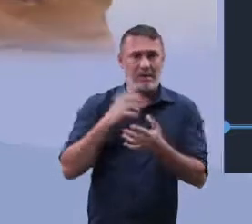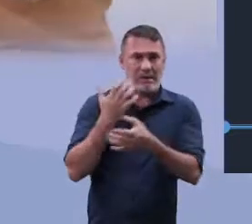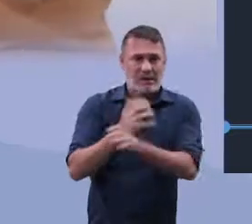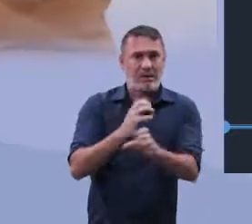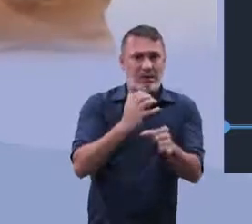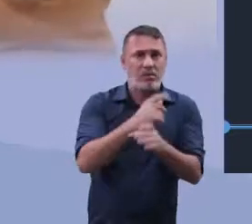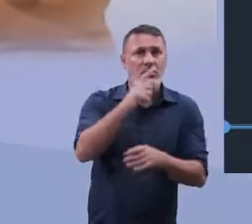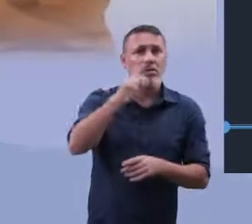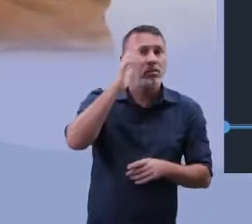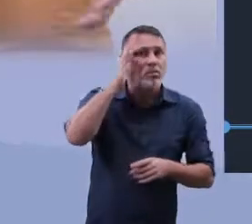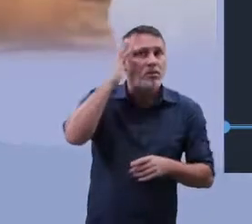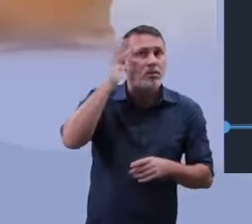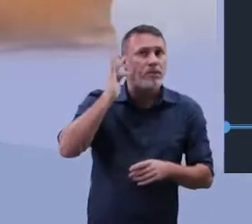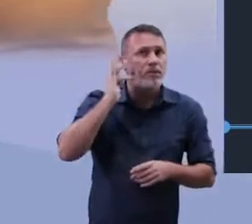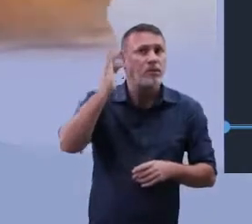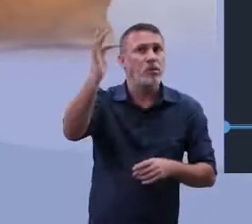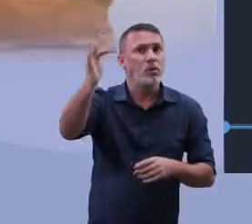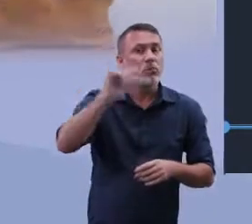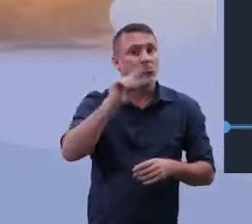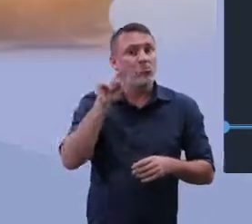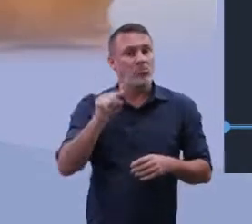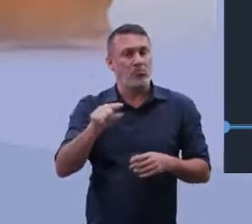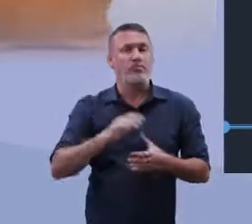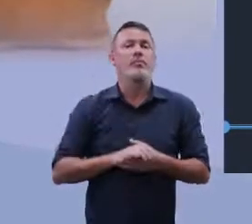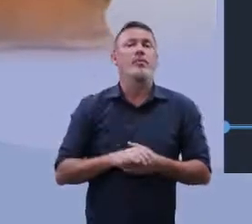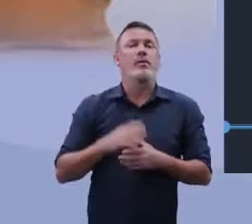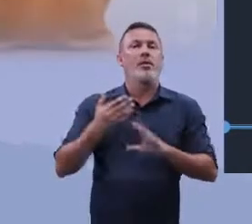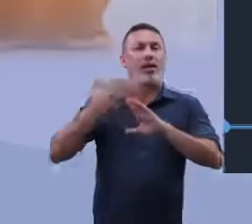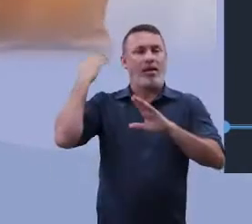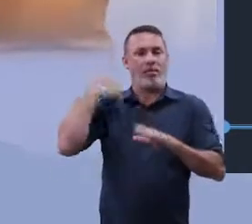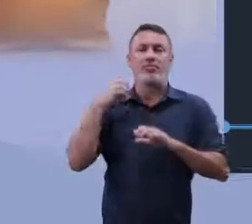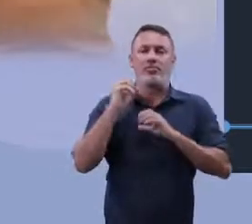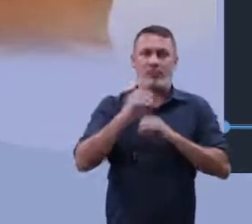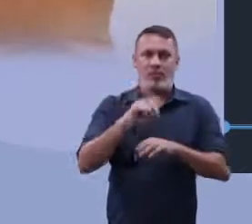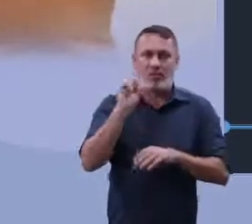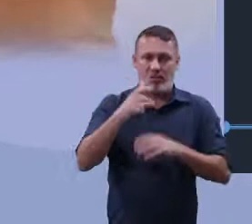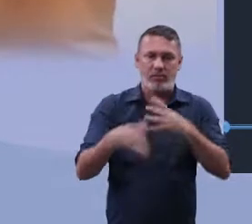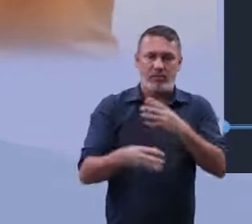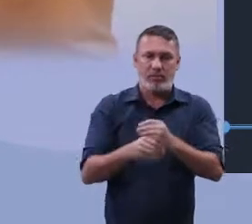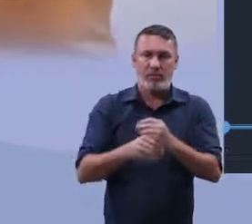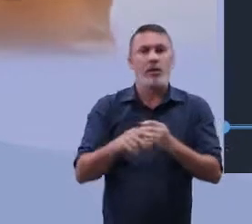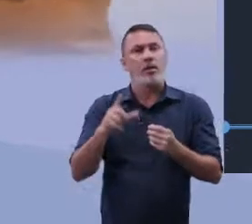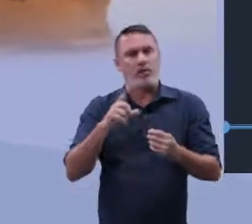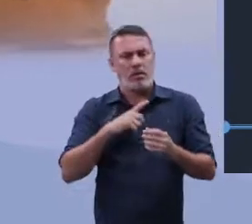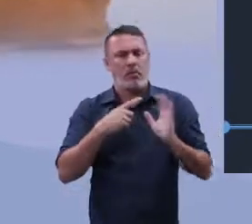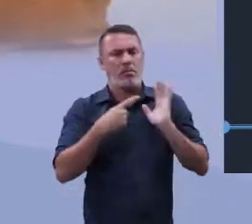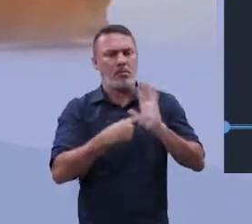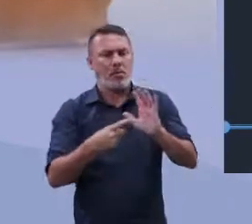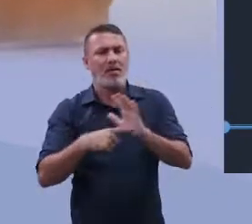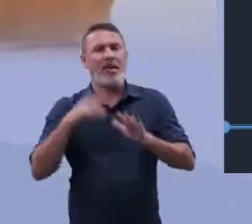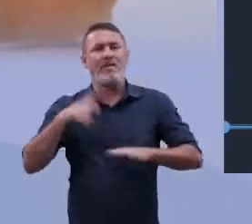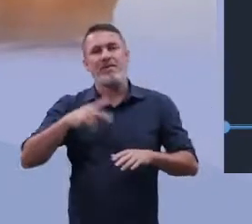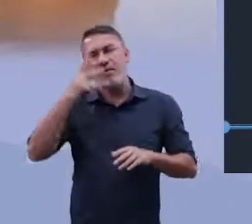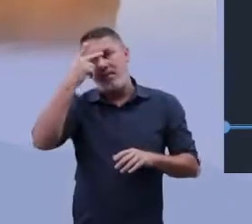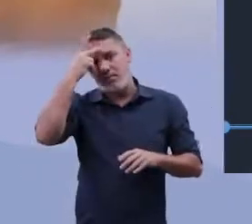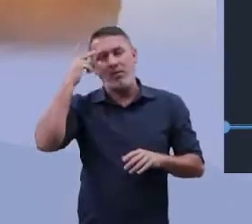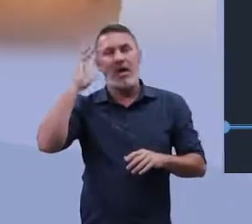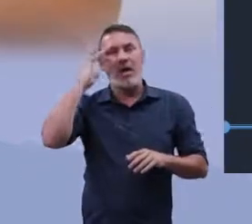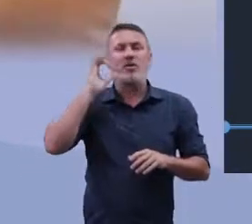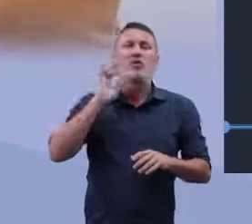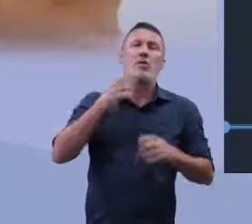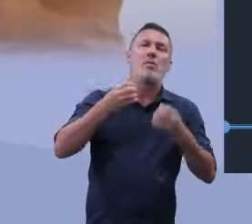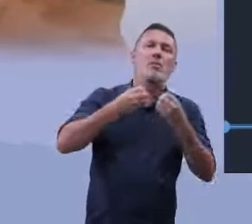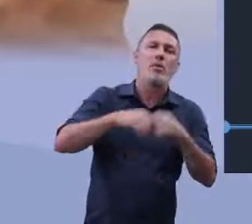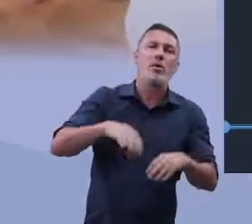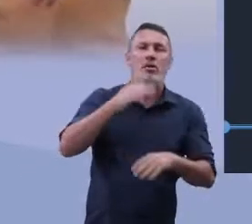dirá para as próximas gerações. Então, são elementos que nós trabalhamos na última aula. Falamos que esses elementos não vão trazer prejuízo, às vezes a gente pensa só em